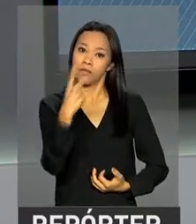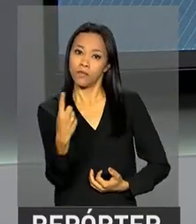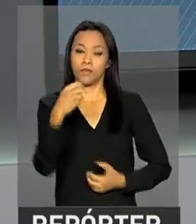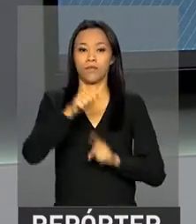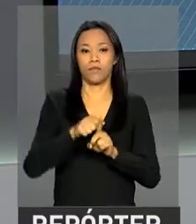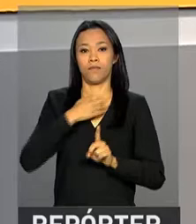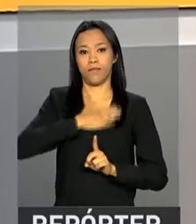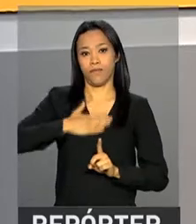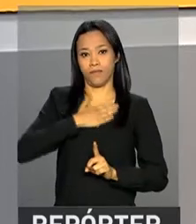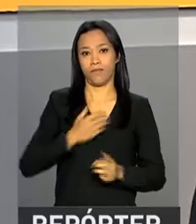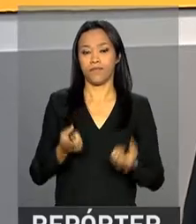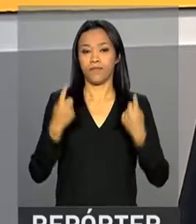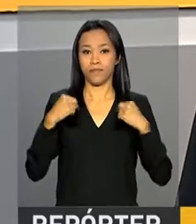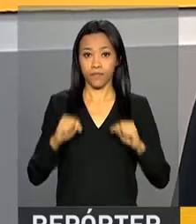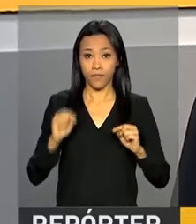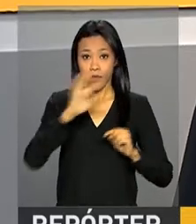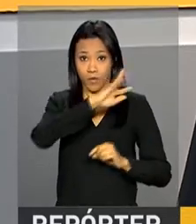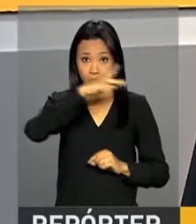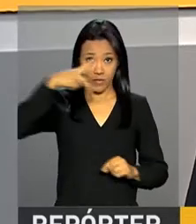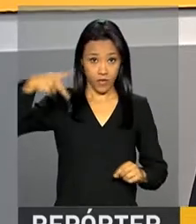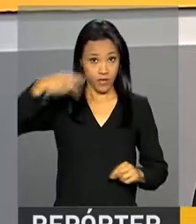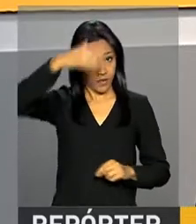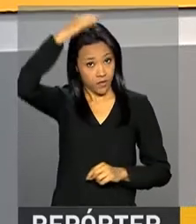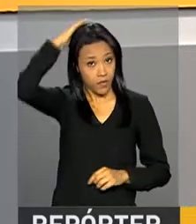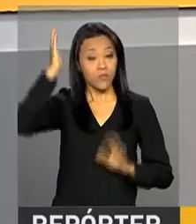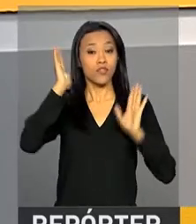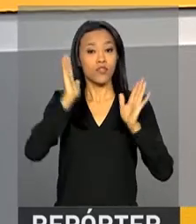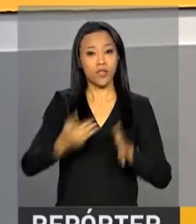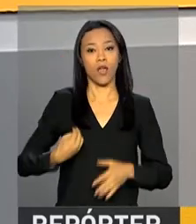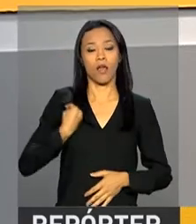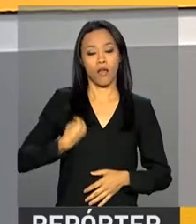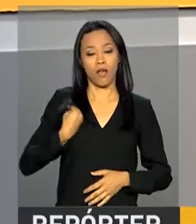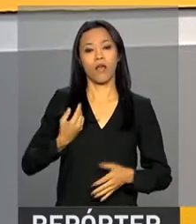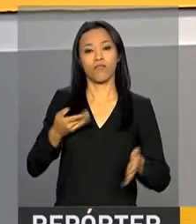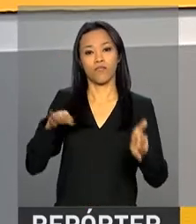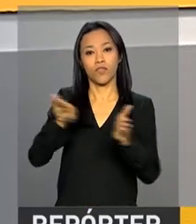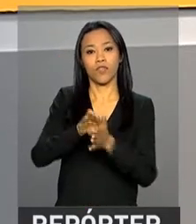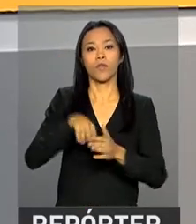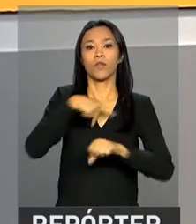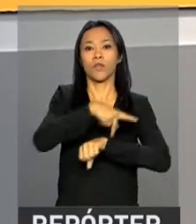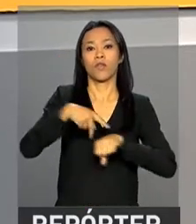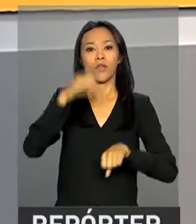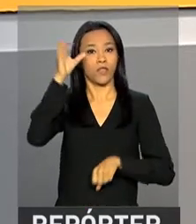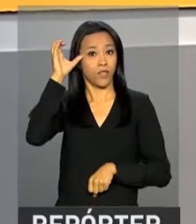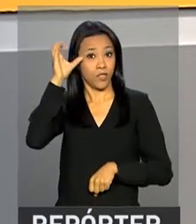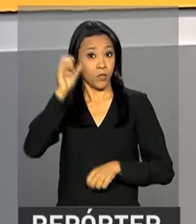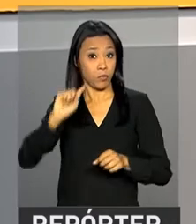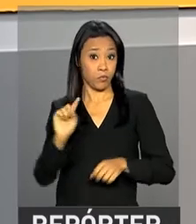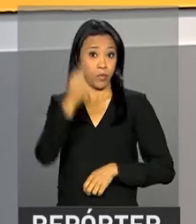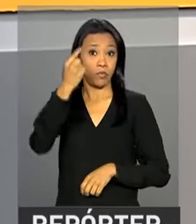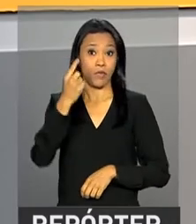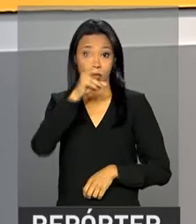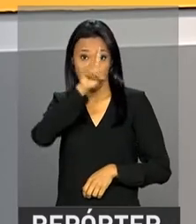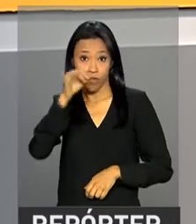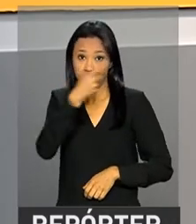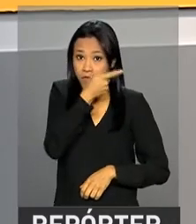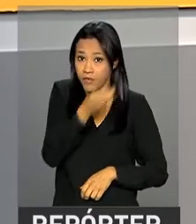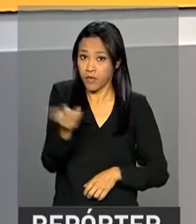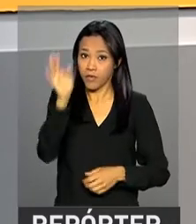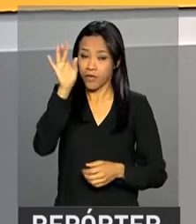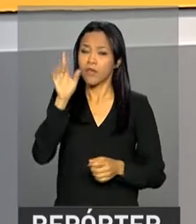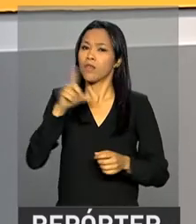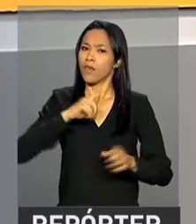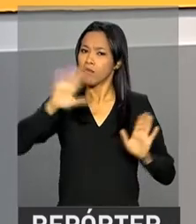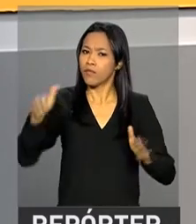agosto. O presidente Michel Temer já está na China e no primeiro dia de viagem oficial, ele teve encontro